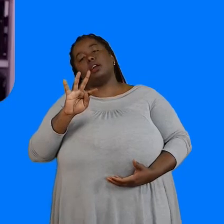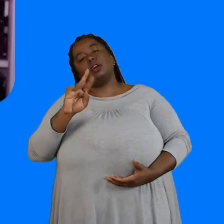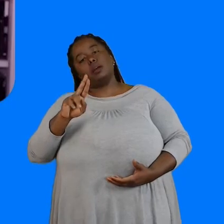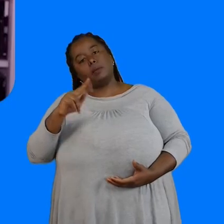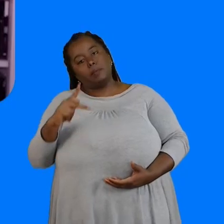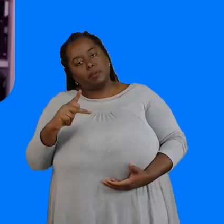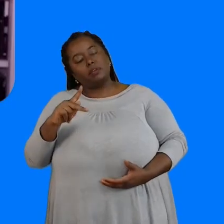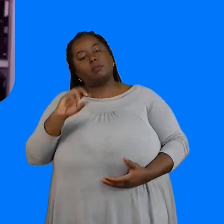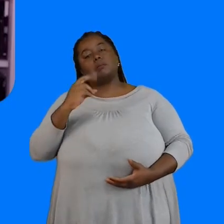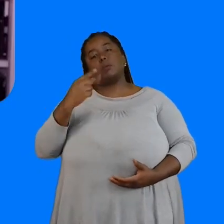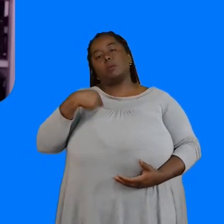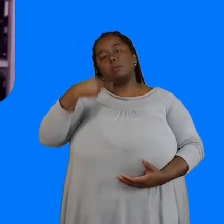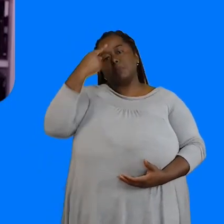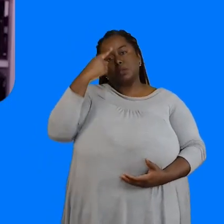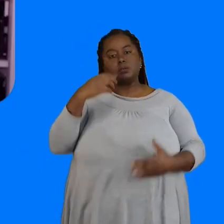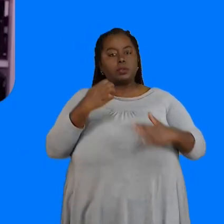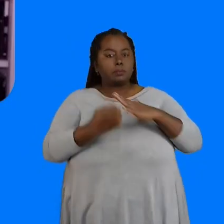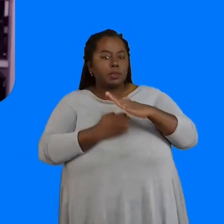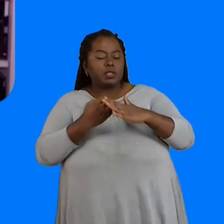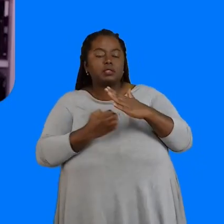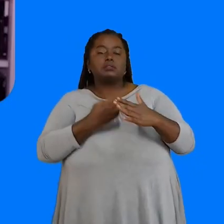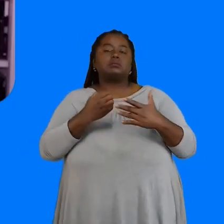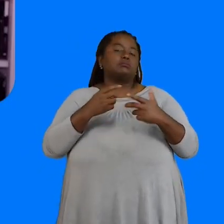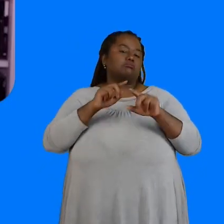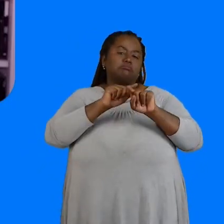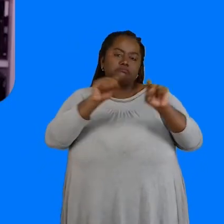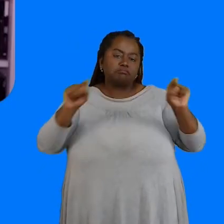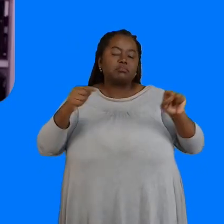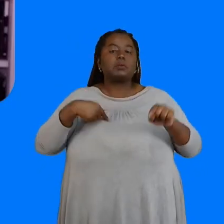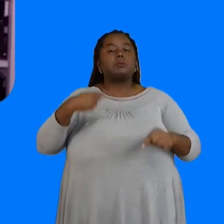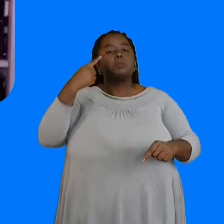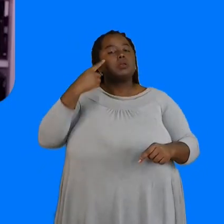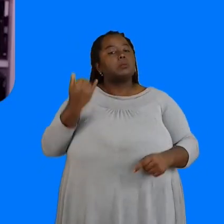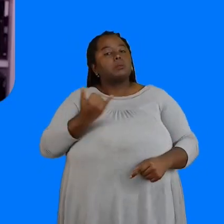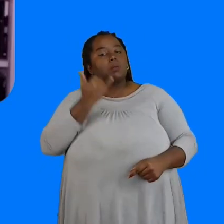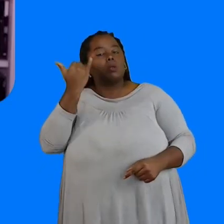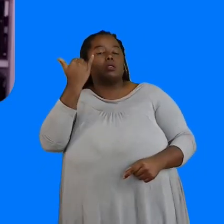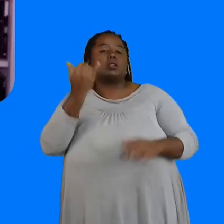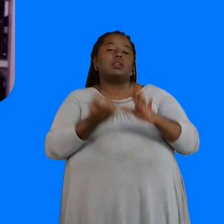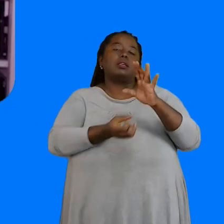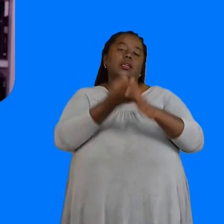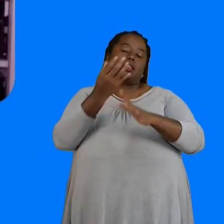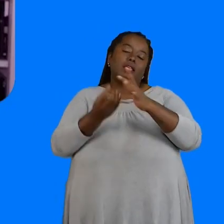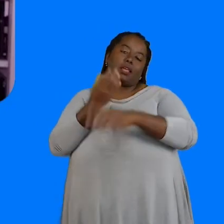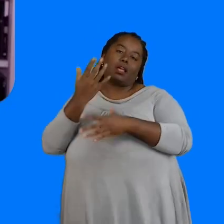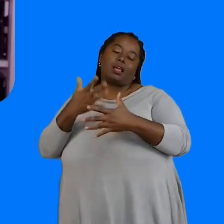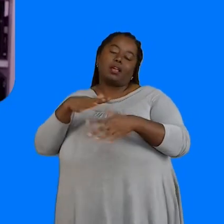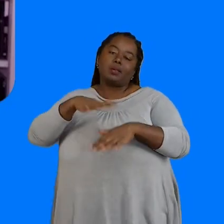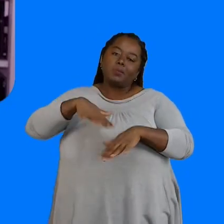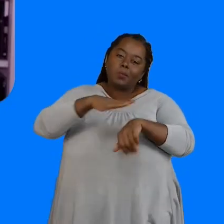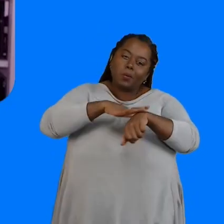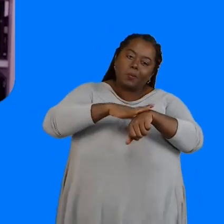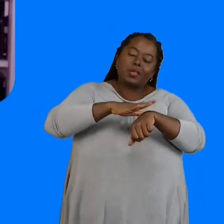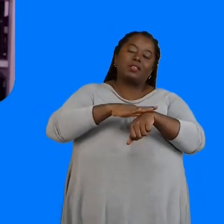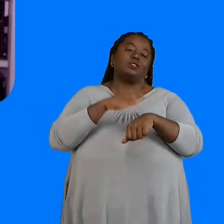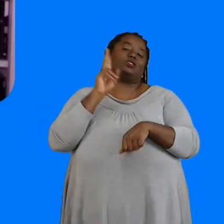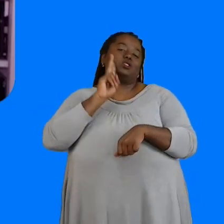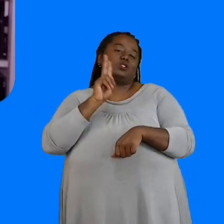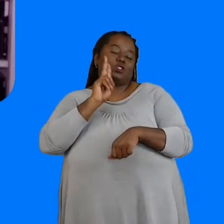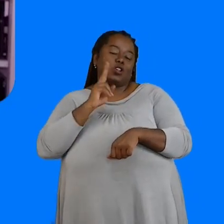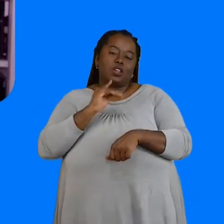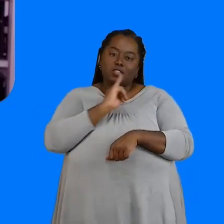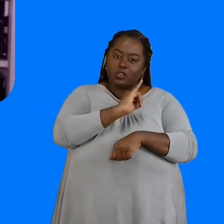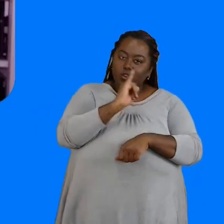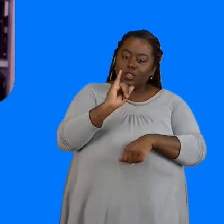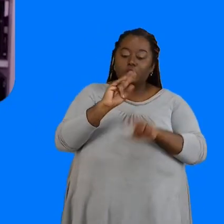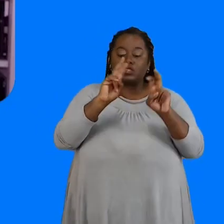importante criar círculos de histórias para nós observarmos que histórias é que estamos a contar sobre nós, mas que histórias é que